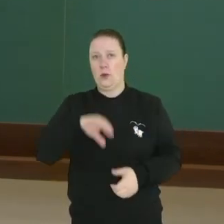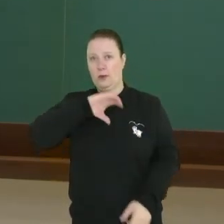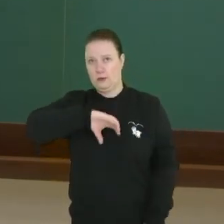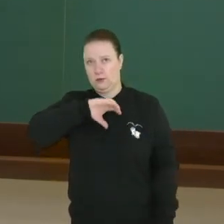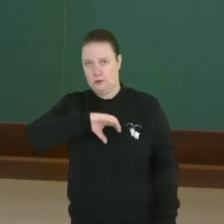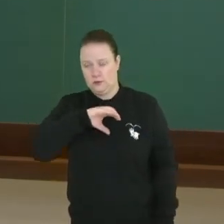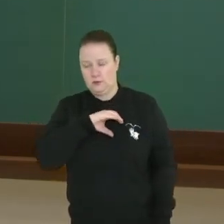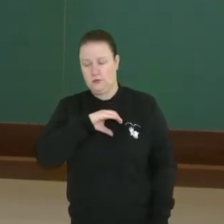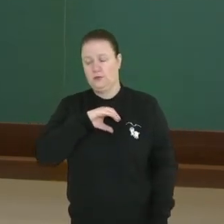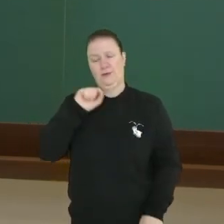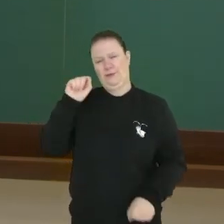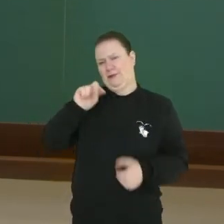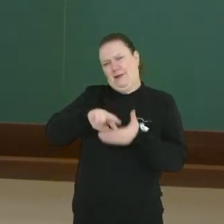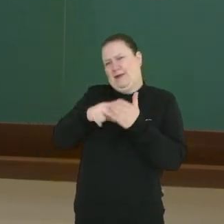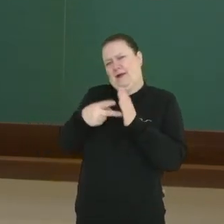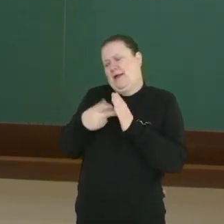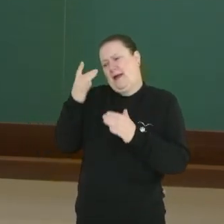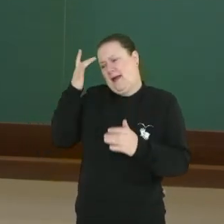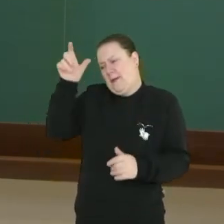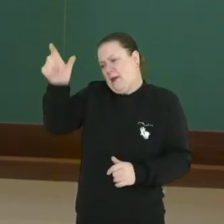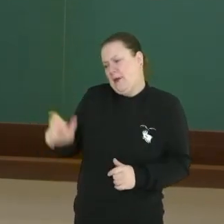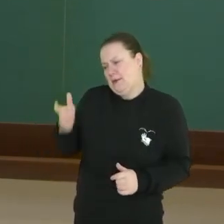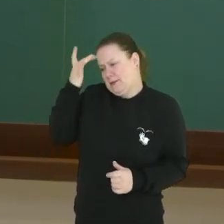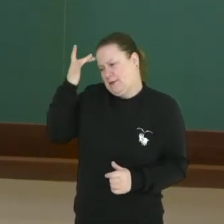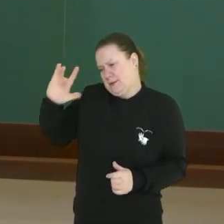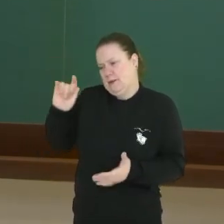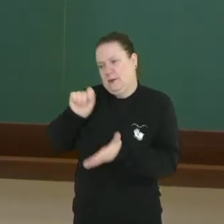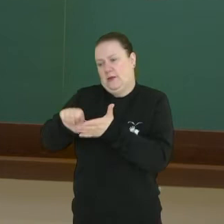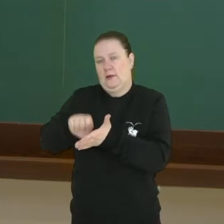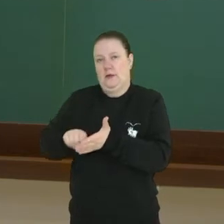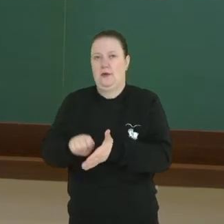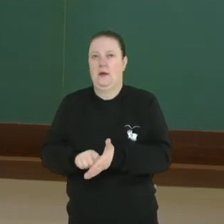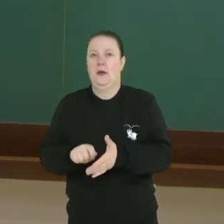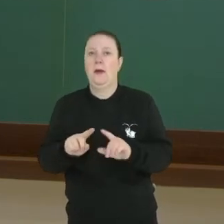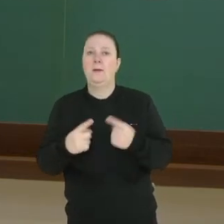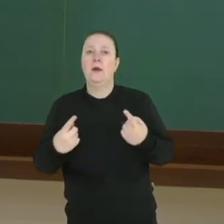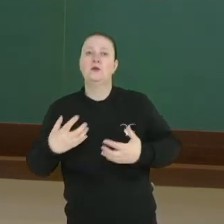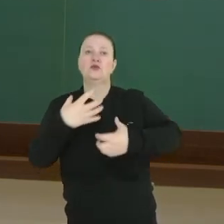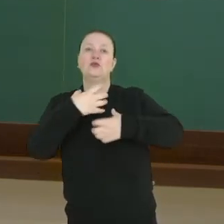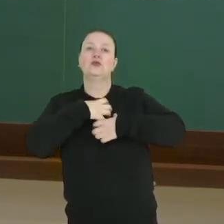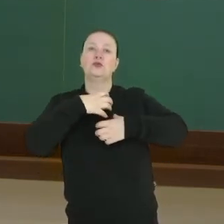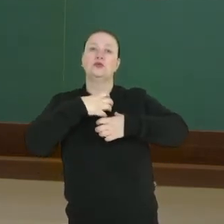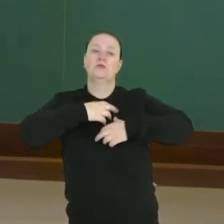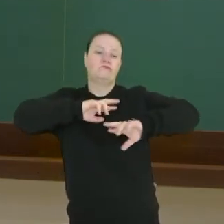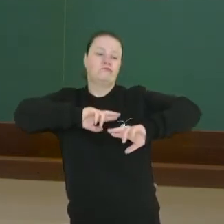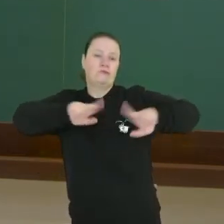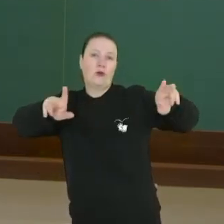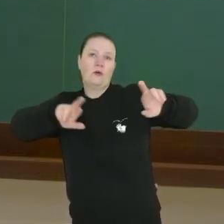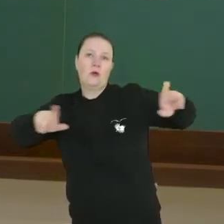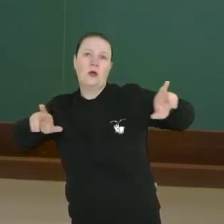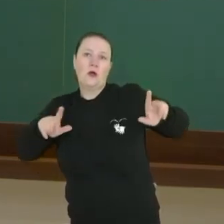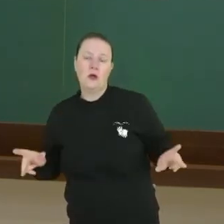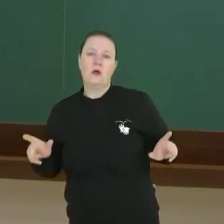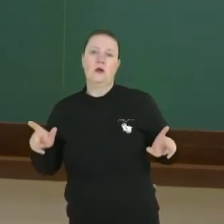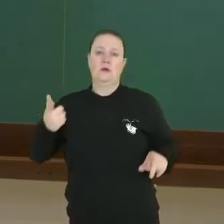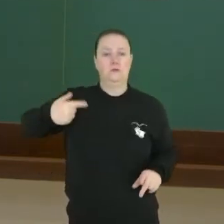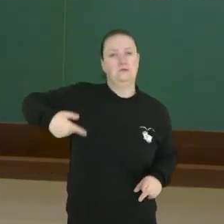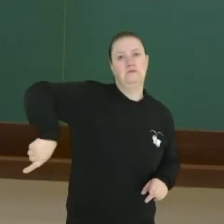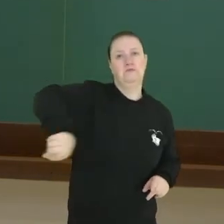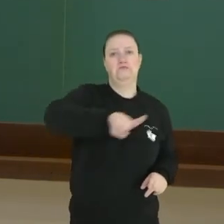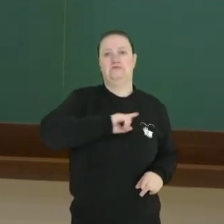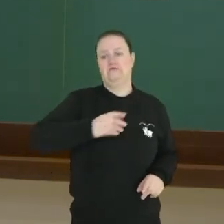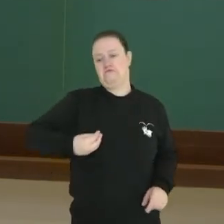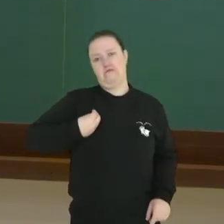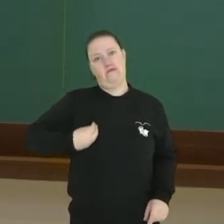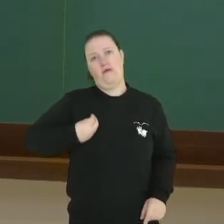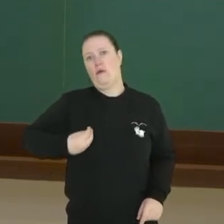não saiba escrever, né? É questão de que são formas diferentes e que fazem parte do nosso meio aqui, né? Então,